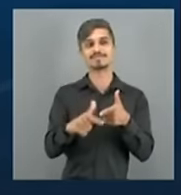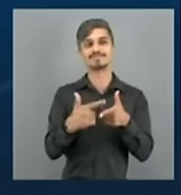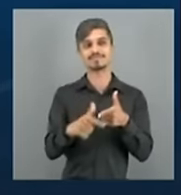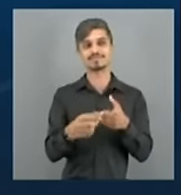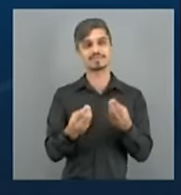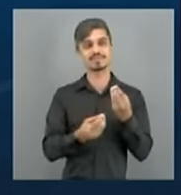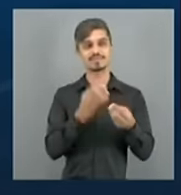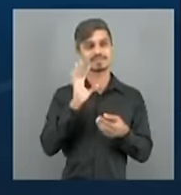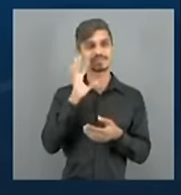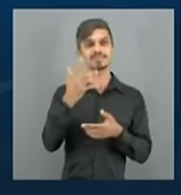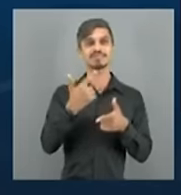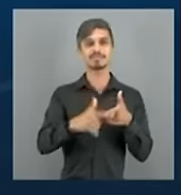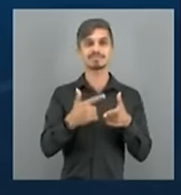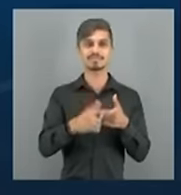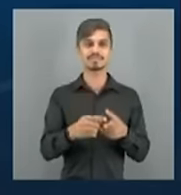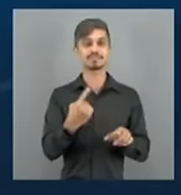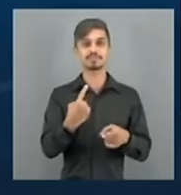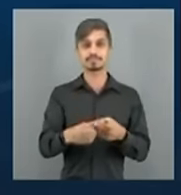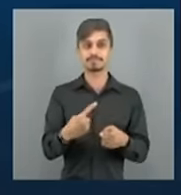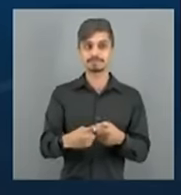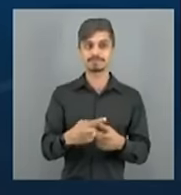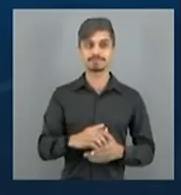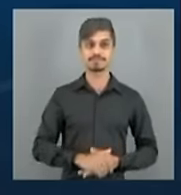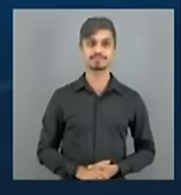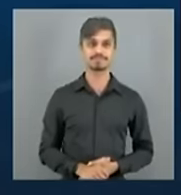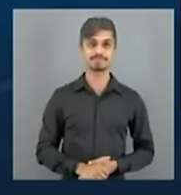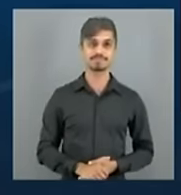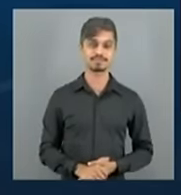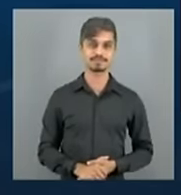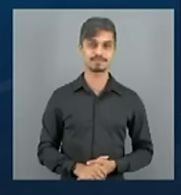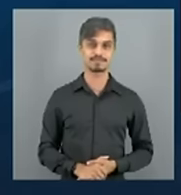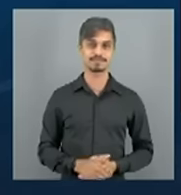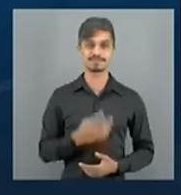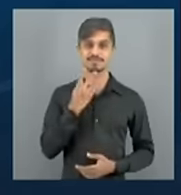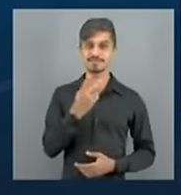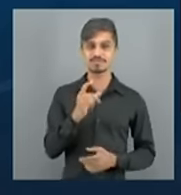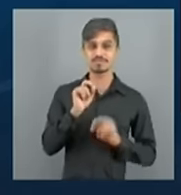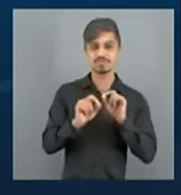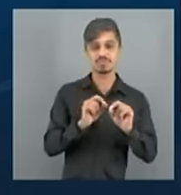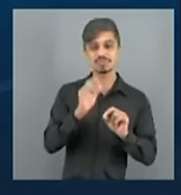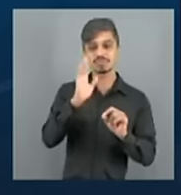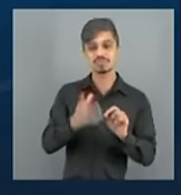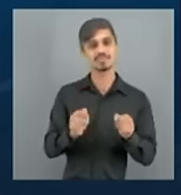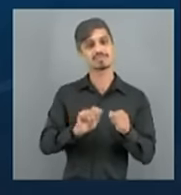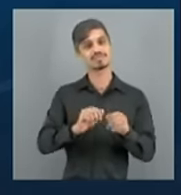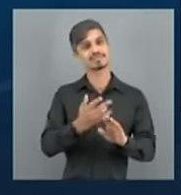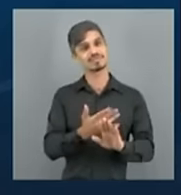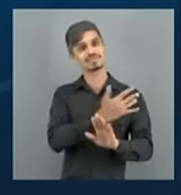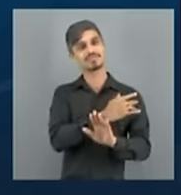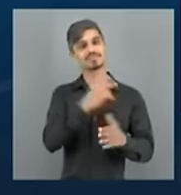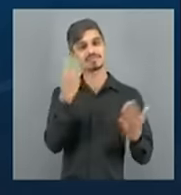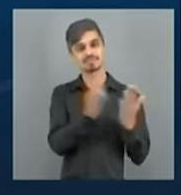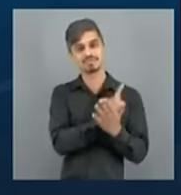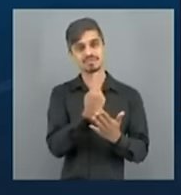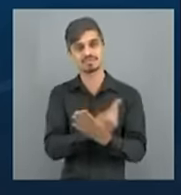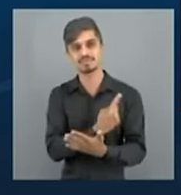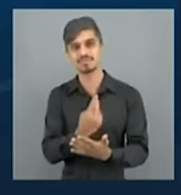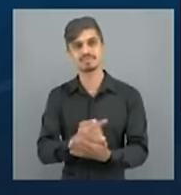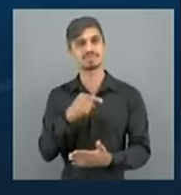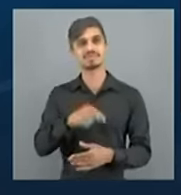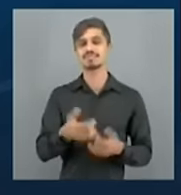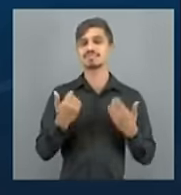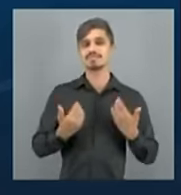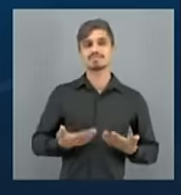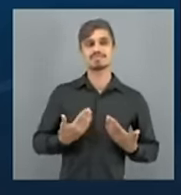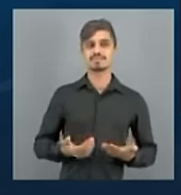do problema. Por quê? Porque falar o que eu faço e os erros que eu cometi, isso aí é muito tranquilo,